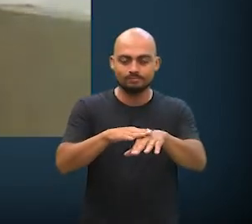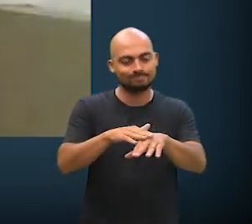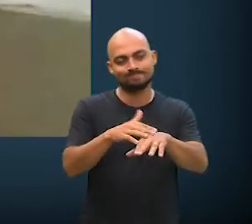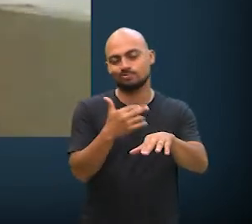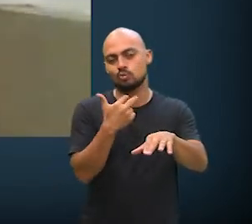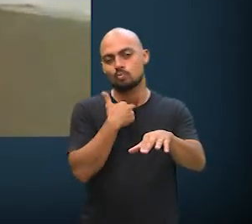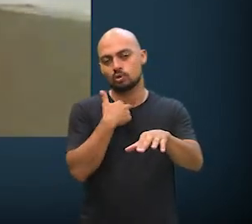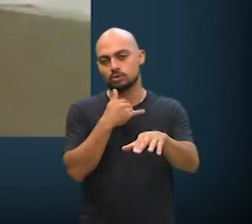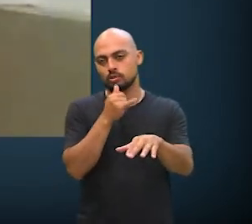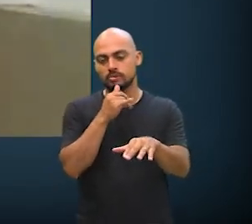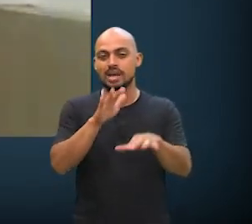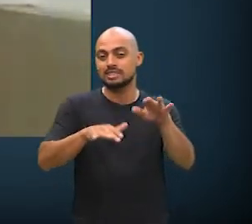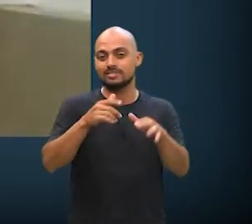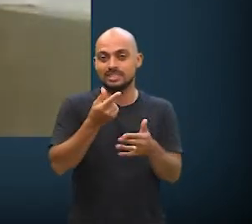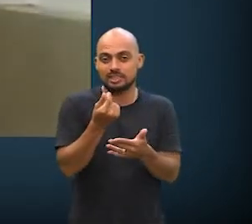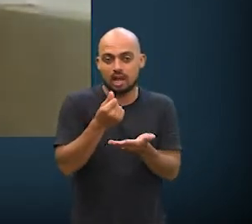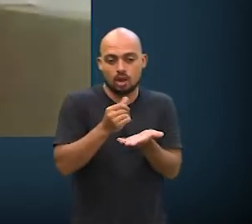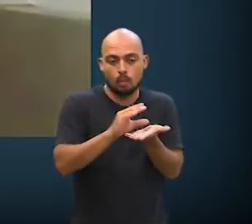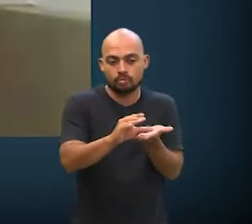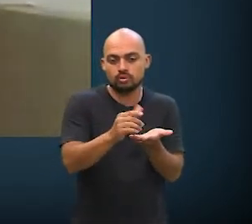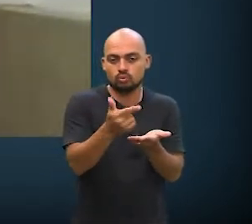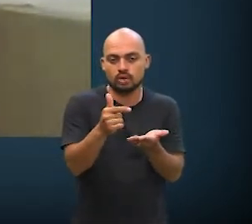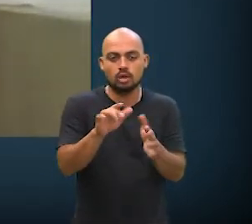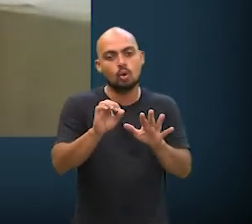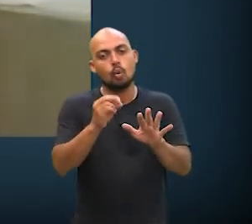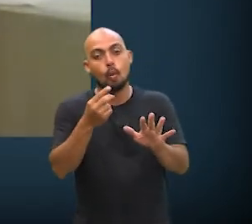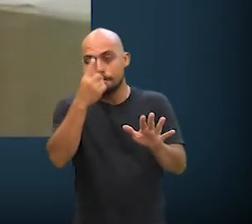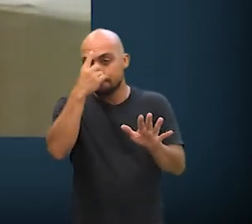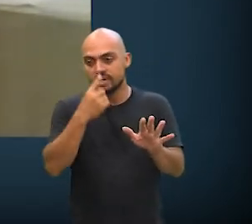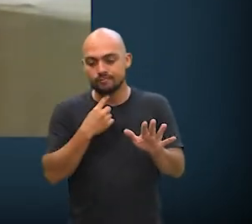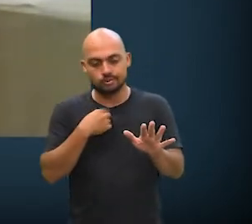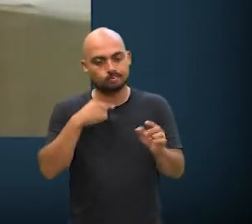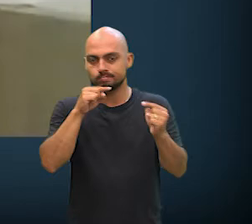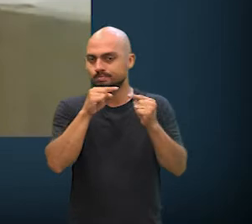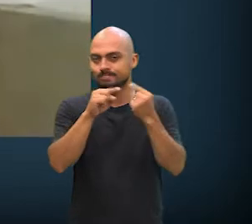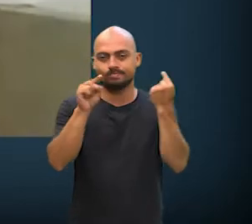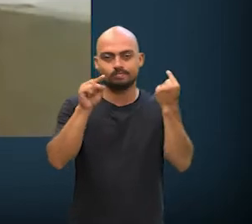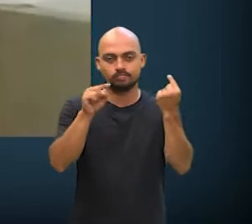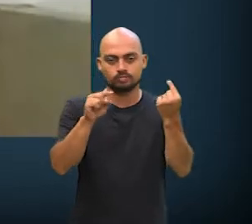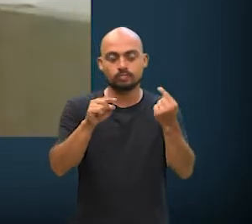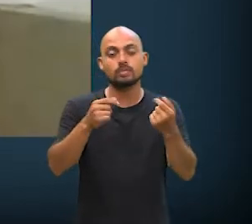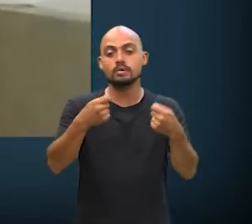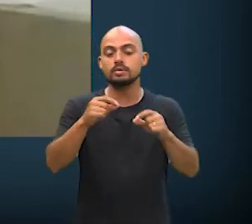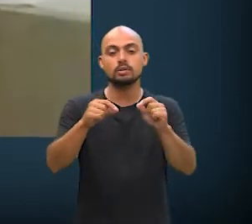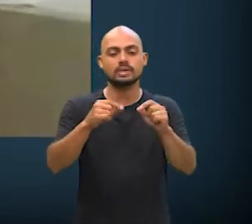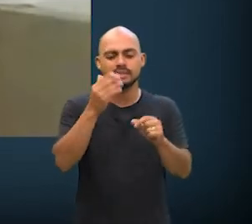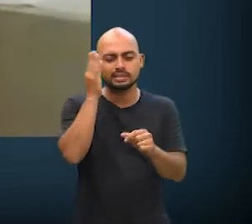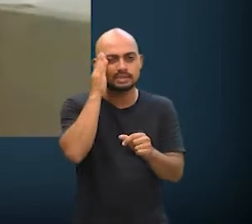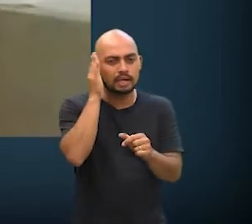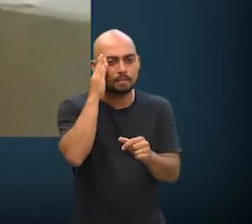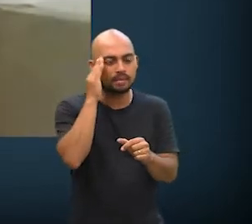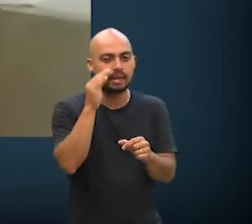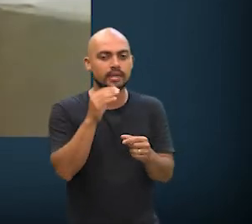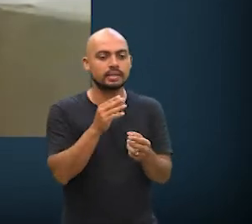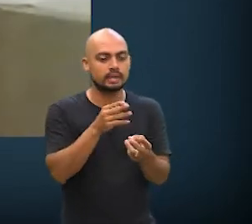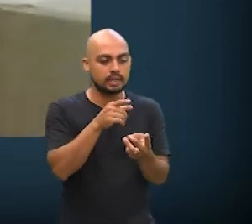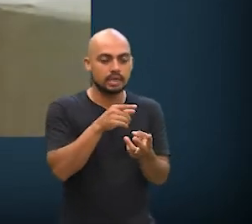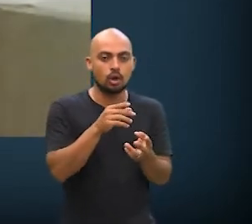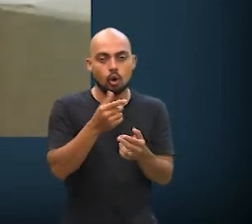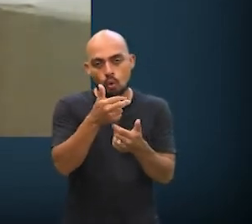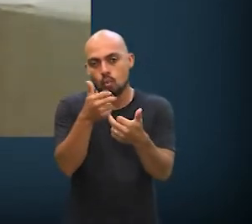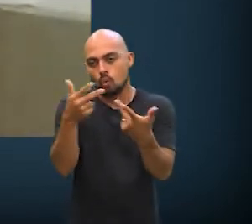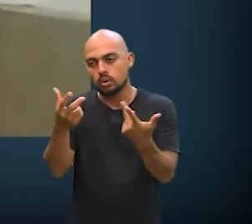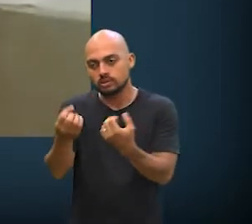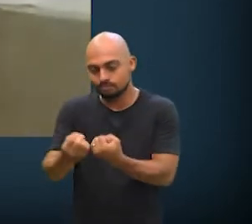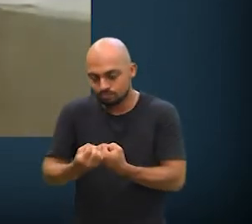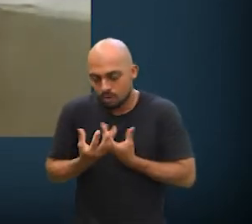tenho capital para aquilo, ou aquilo não tem meu perfil, mas a gente tem que ter esse discernimento de mesmo que o que nos inspira, a